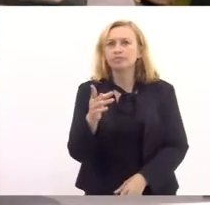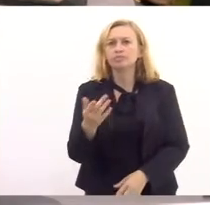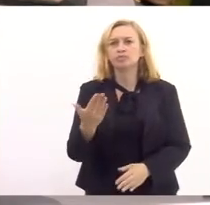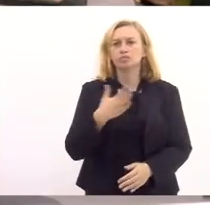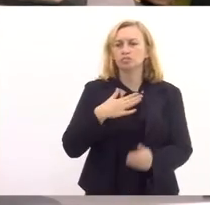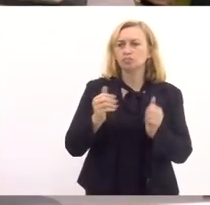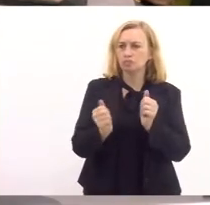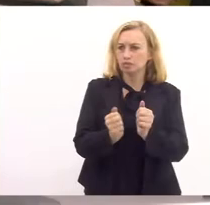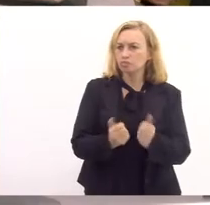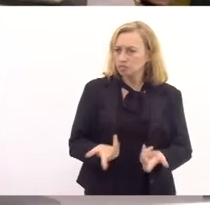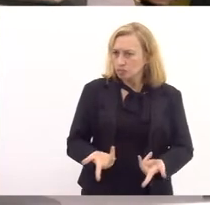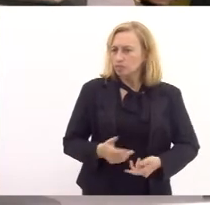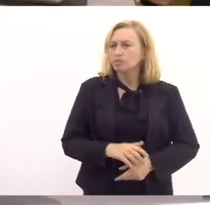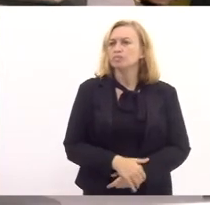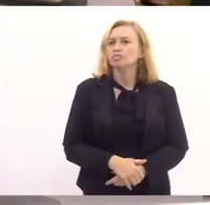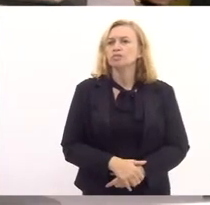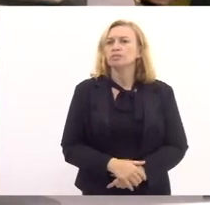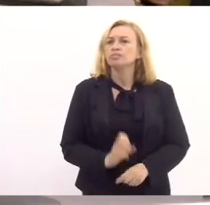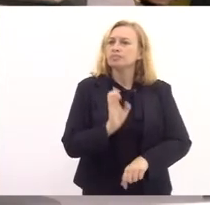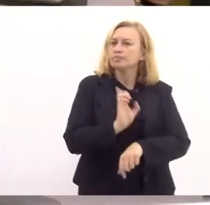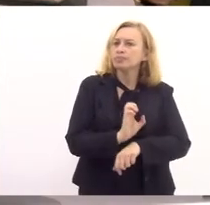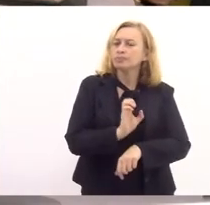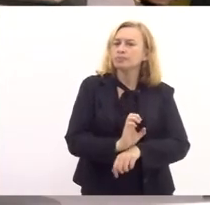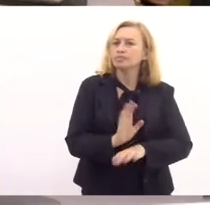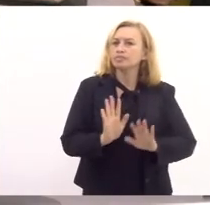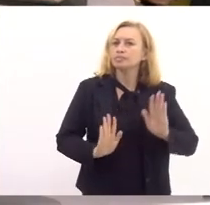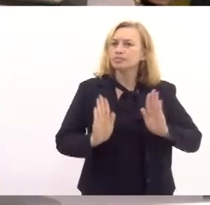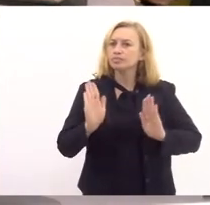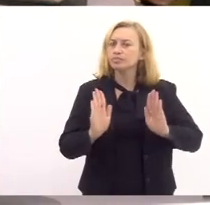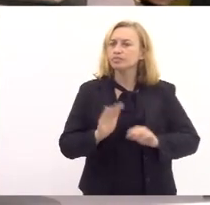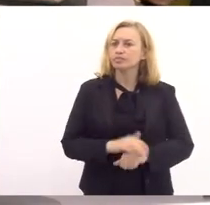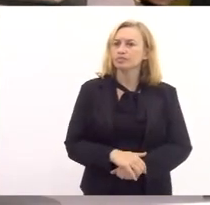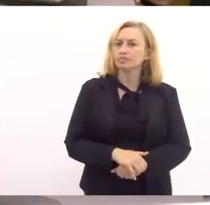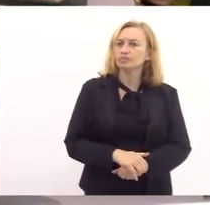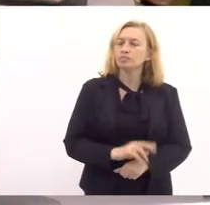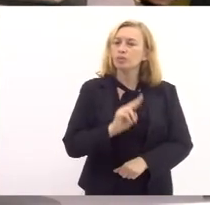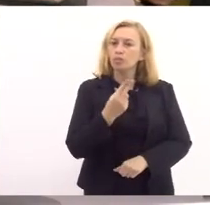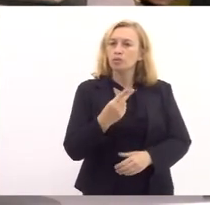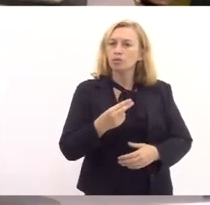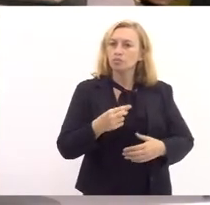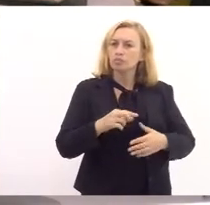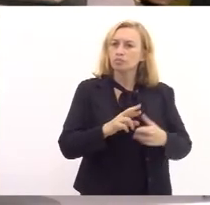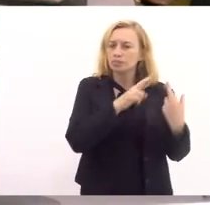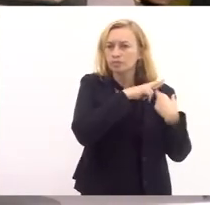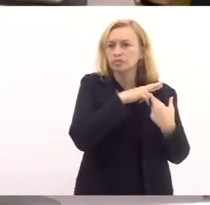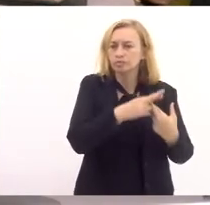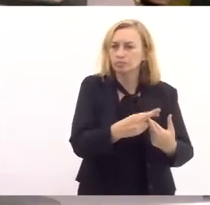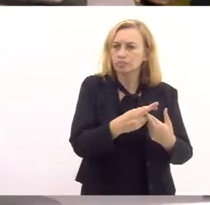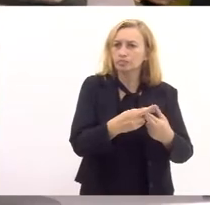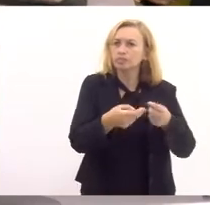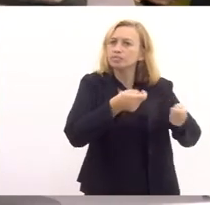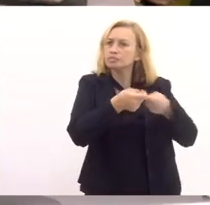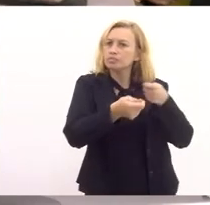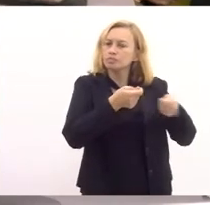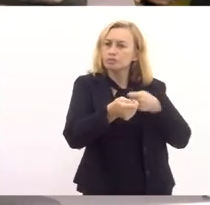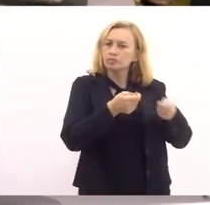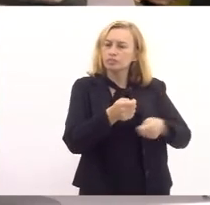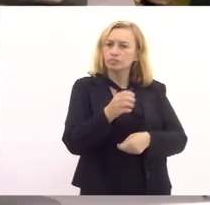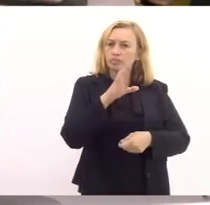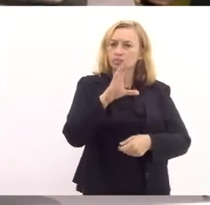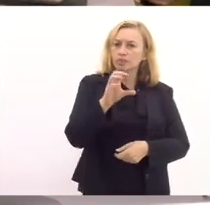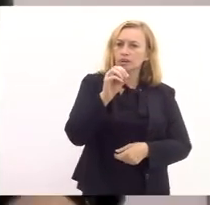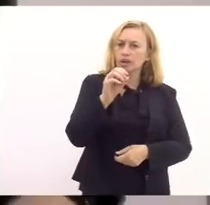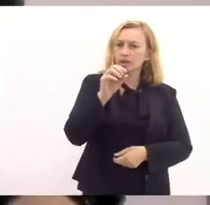né? Que o Estado licite ou ele assuma o controle da Câmara de